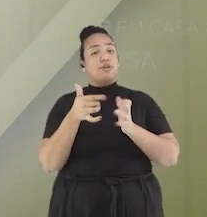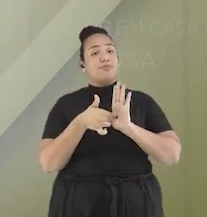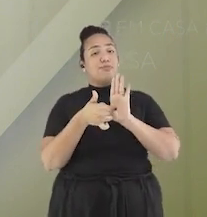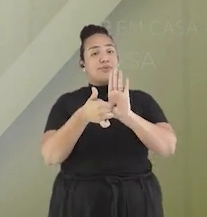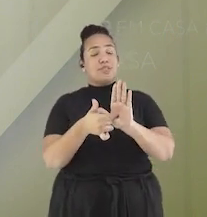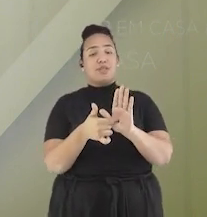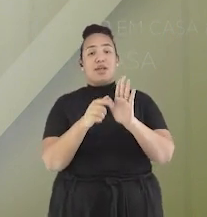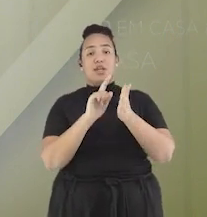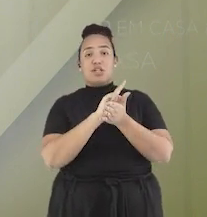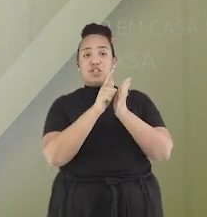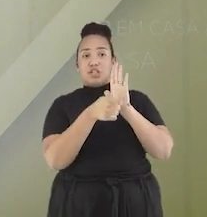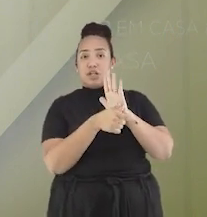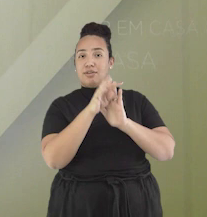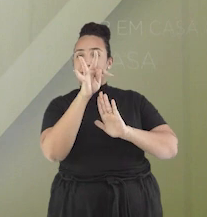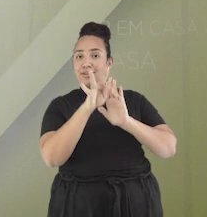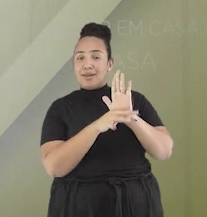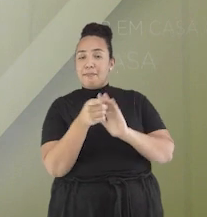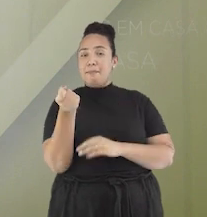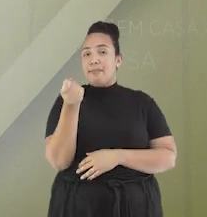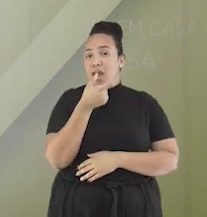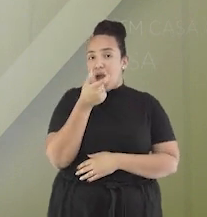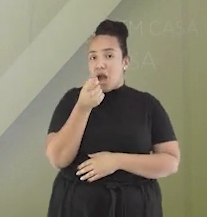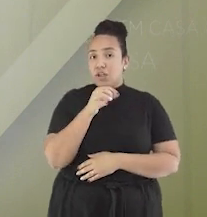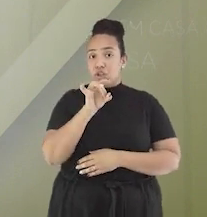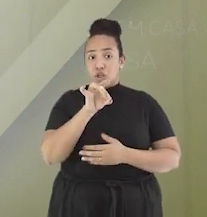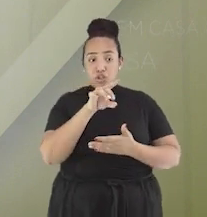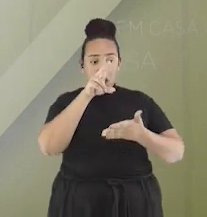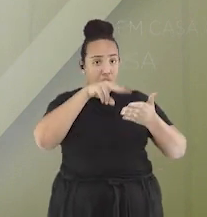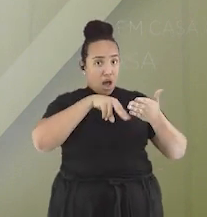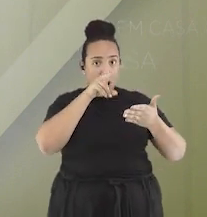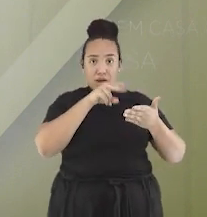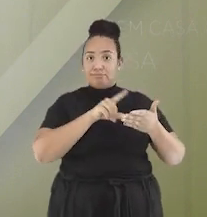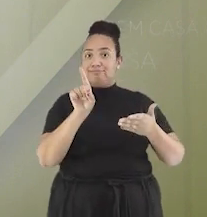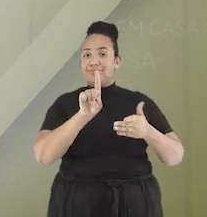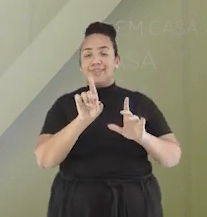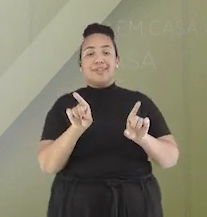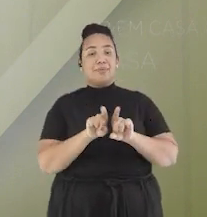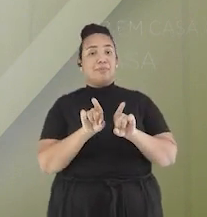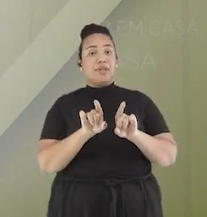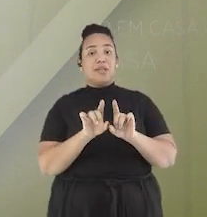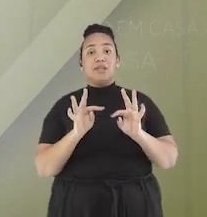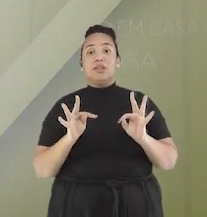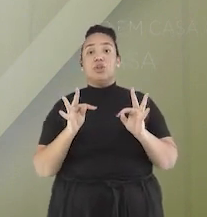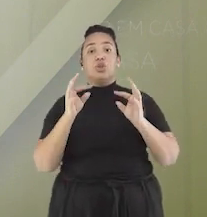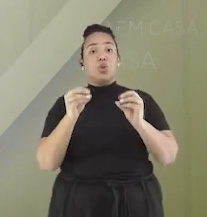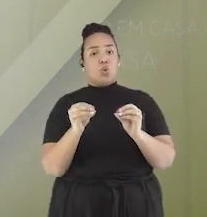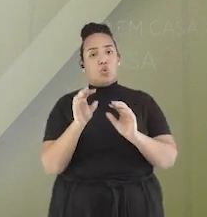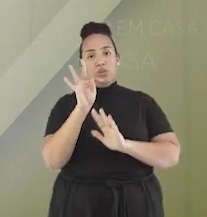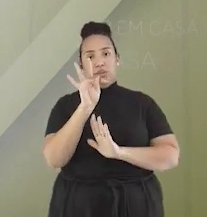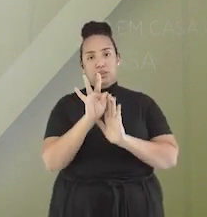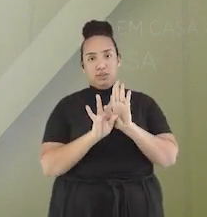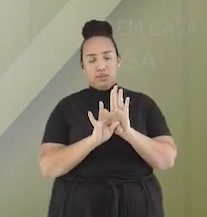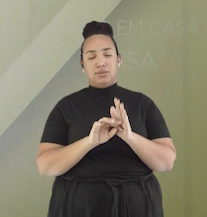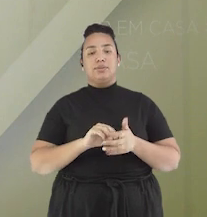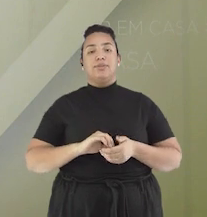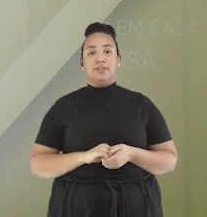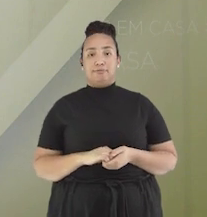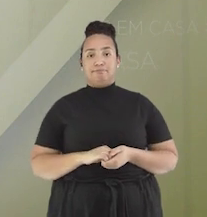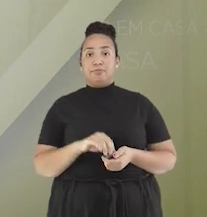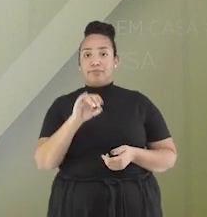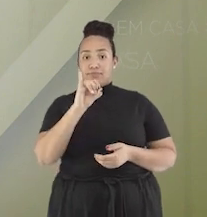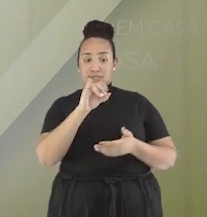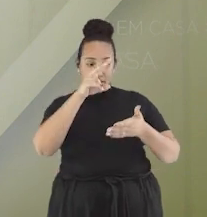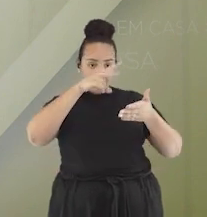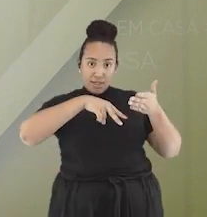só de textos do gênero piada, tá? Mas o quanto a leitura de todos os textos é muito importante. Ler